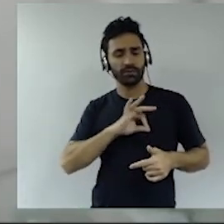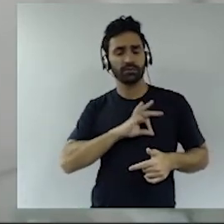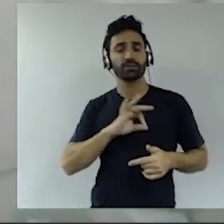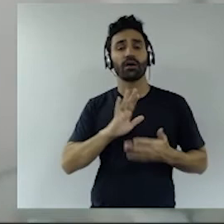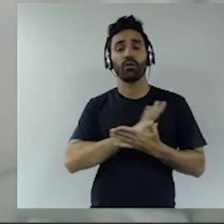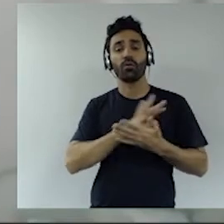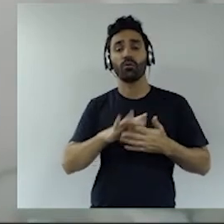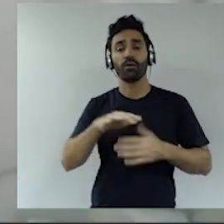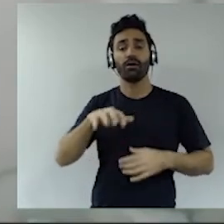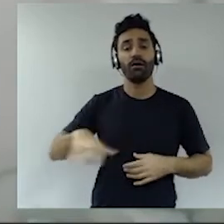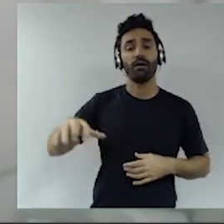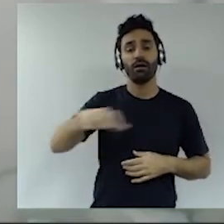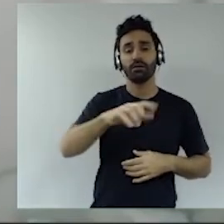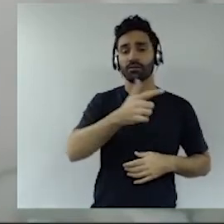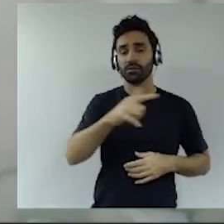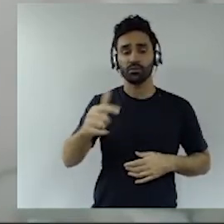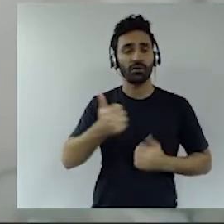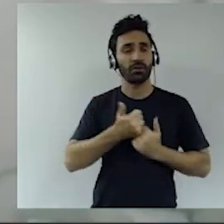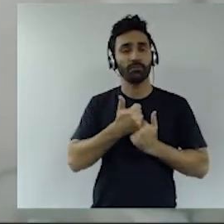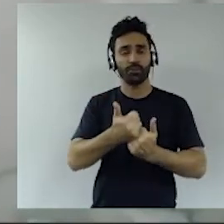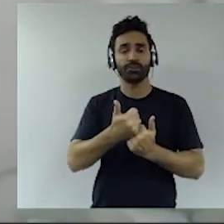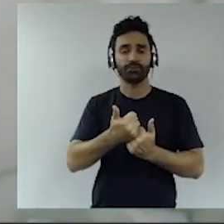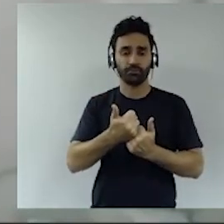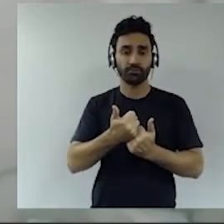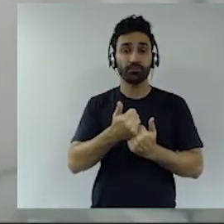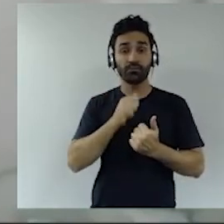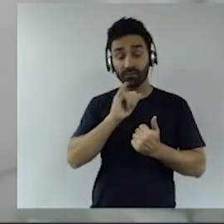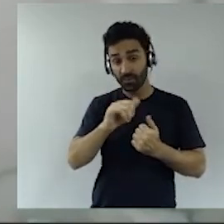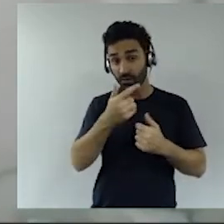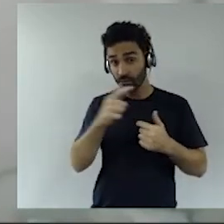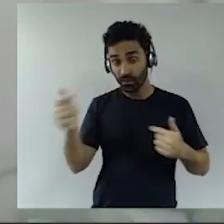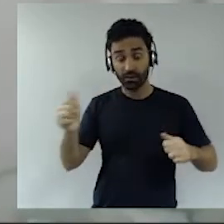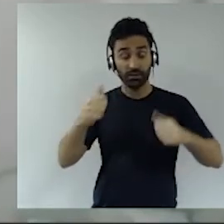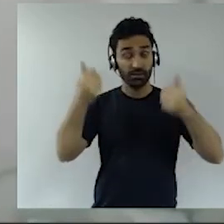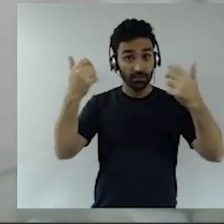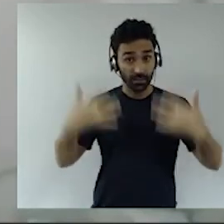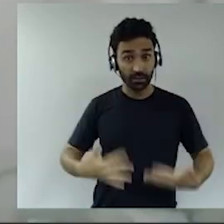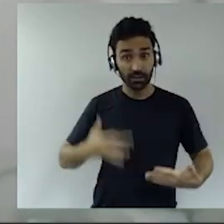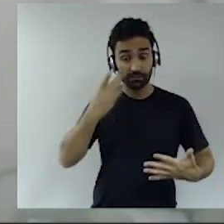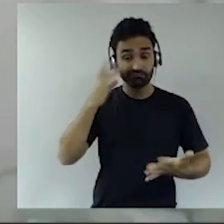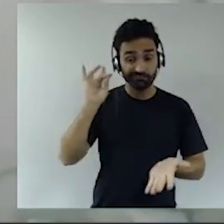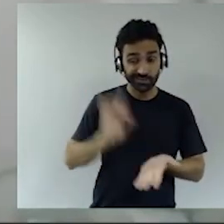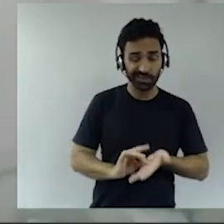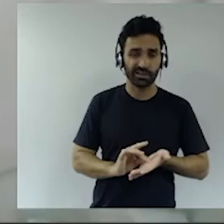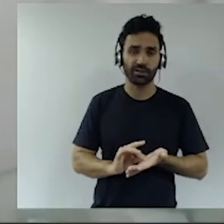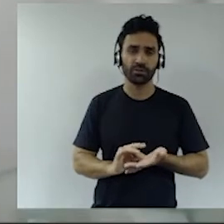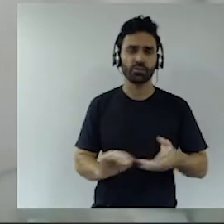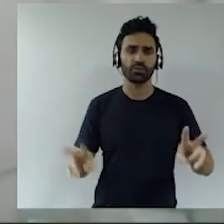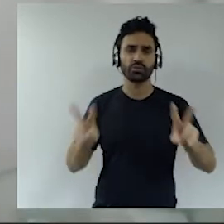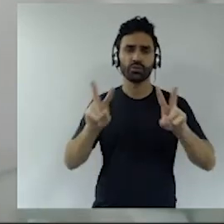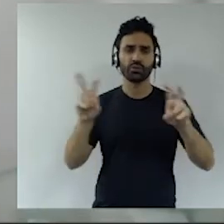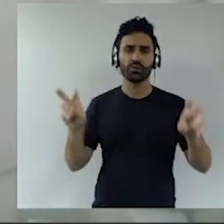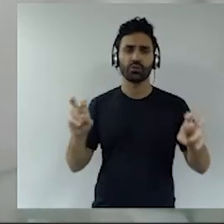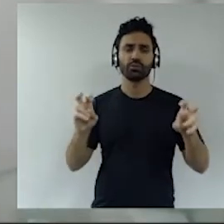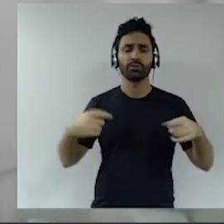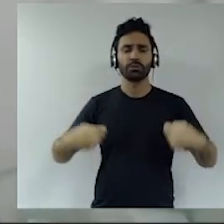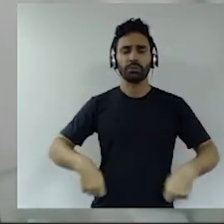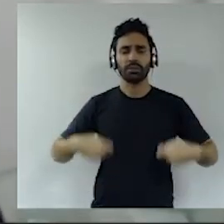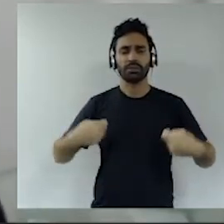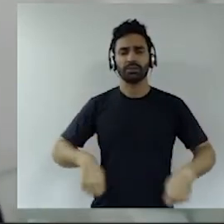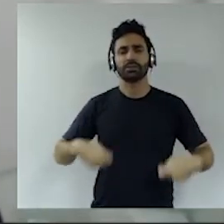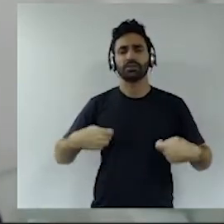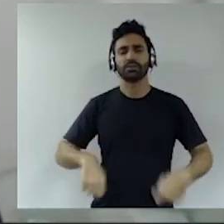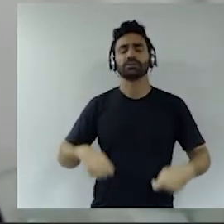áreas menos favorecidas, sem uma justificativa concreta a respeito da necessidade ou não